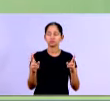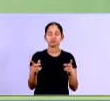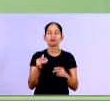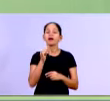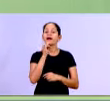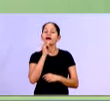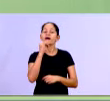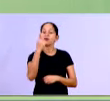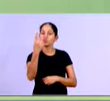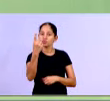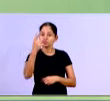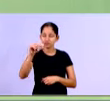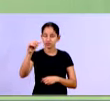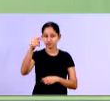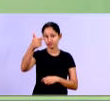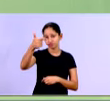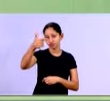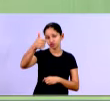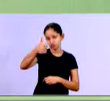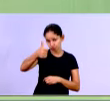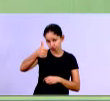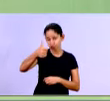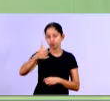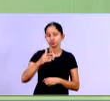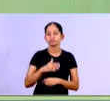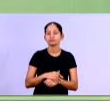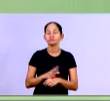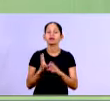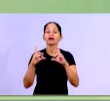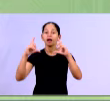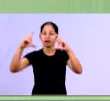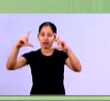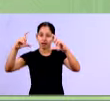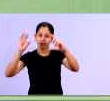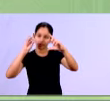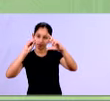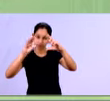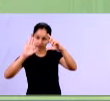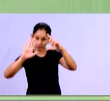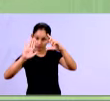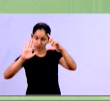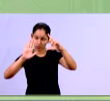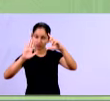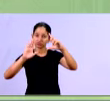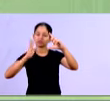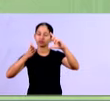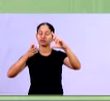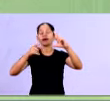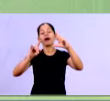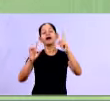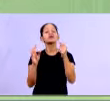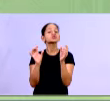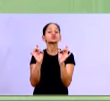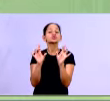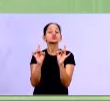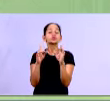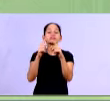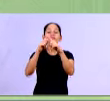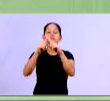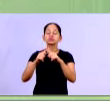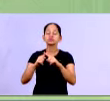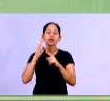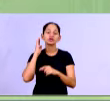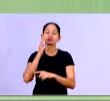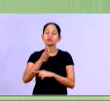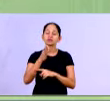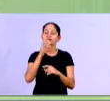dar 1,21 dentro do parênteses. E aí basta multiplicar direto que eu vou